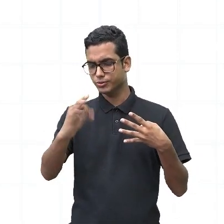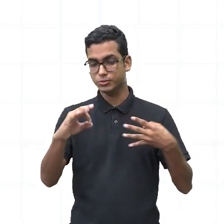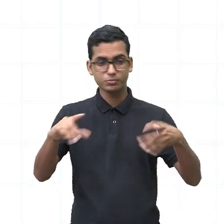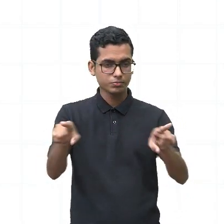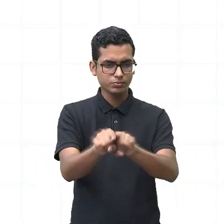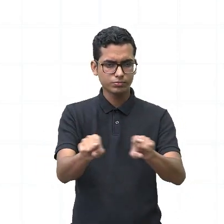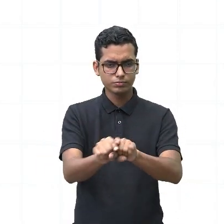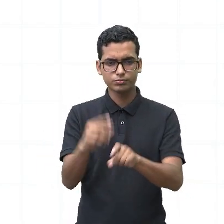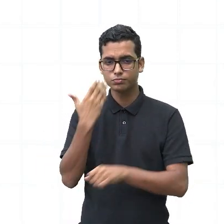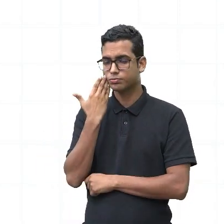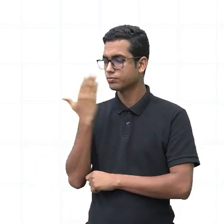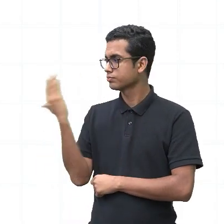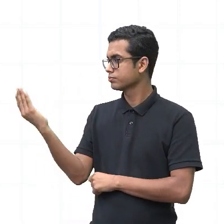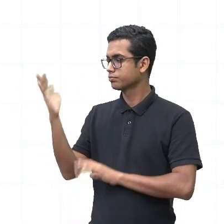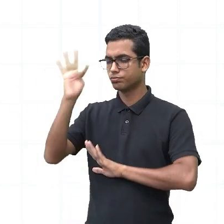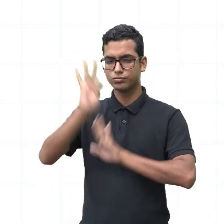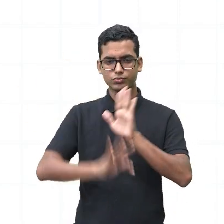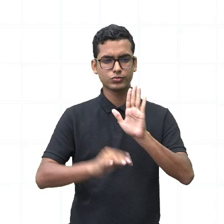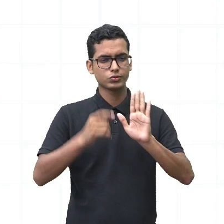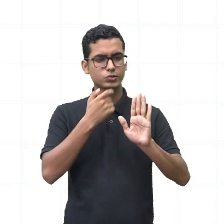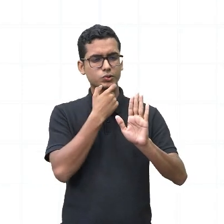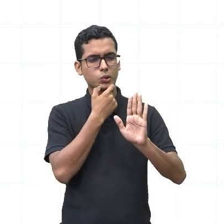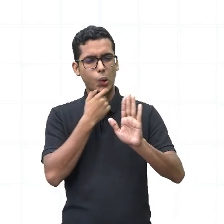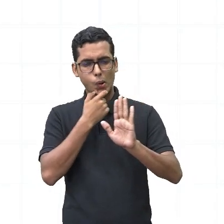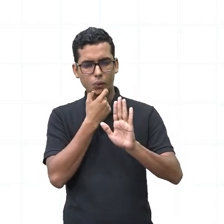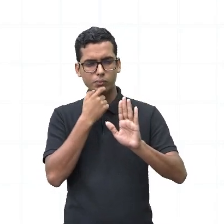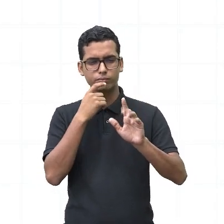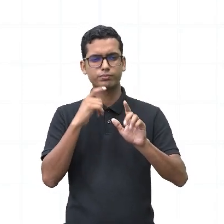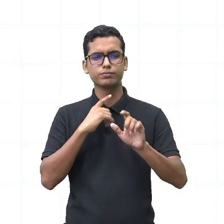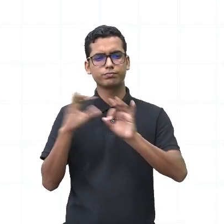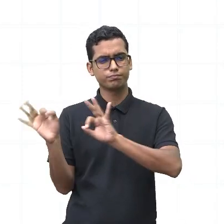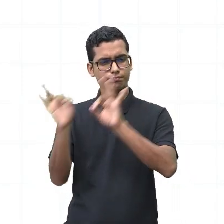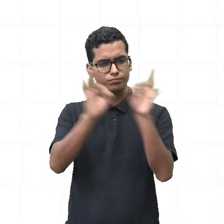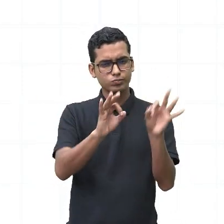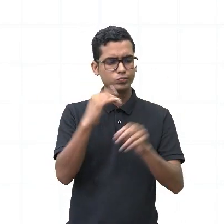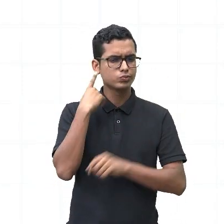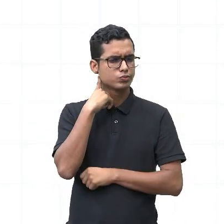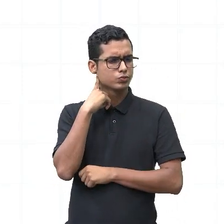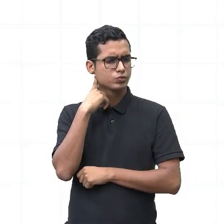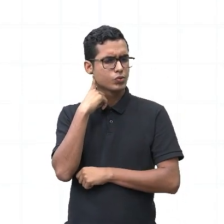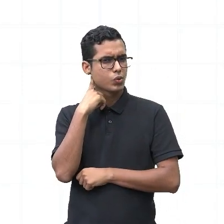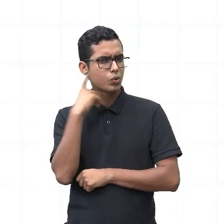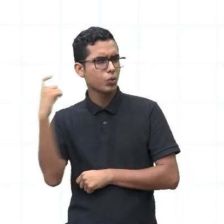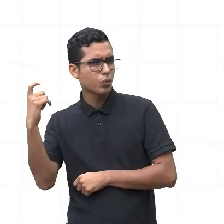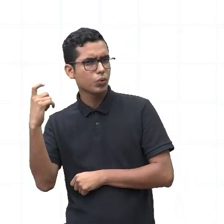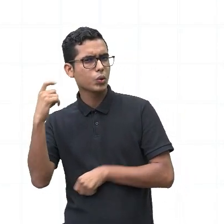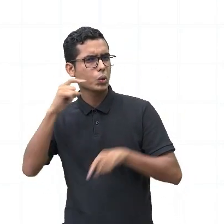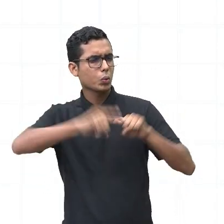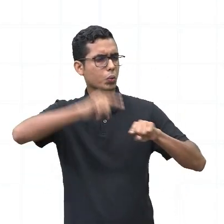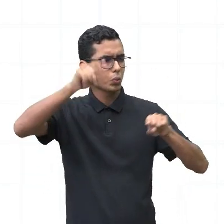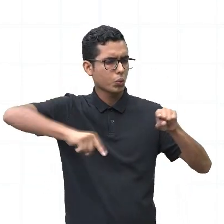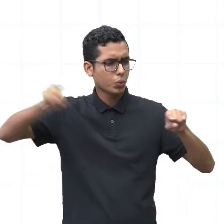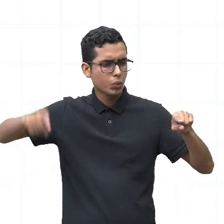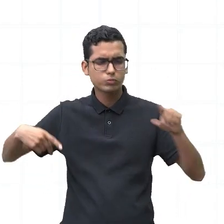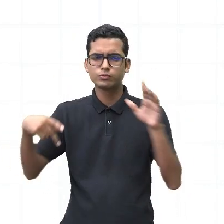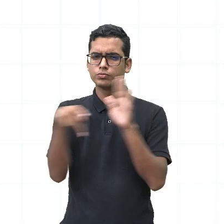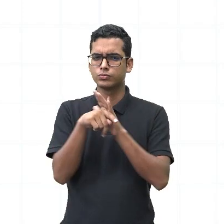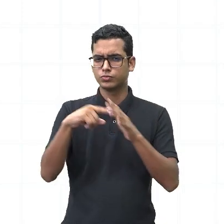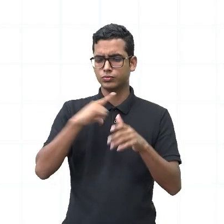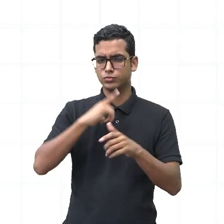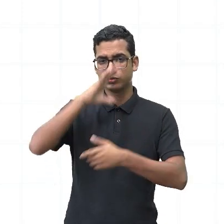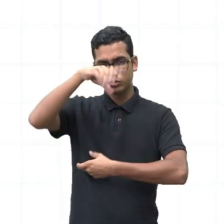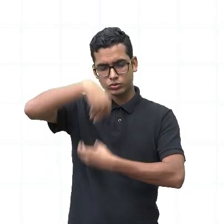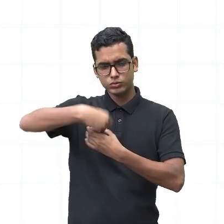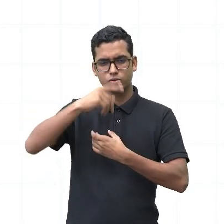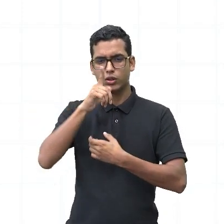and extremely powerful sound detected. Então, é um som com uma frequência muito alta e poderosa